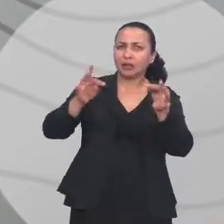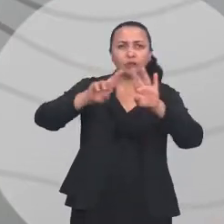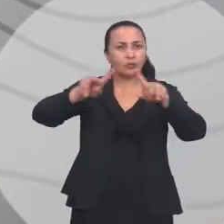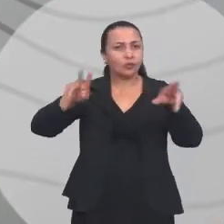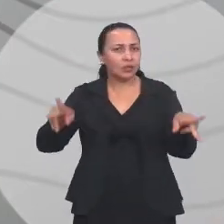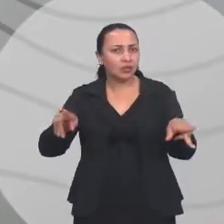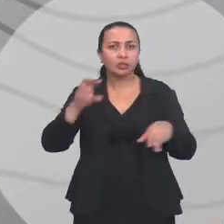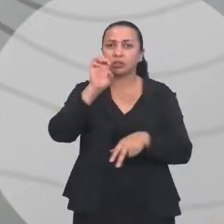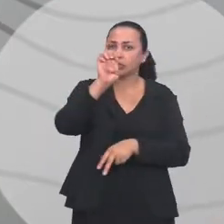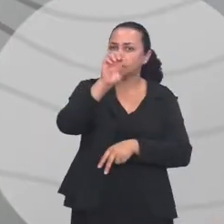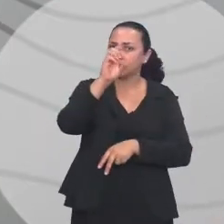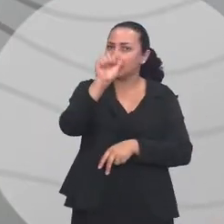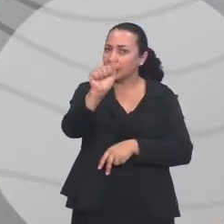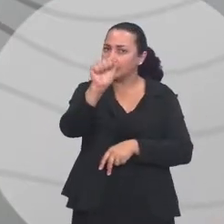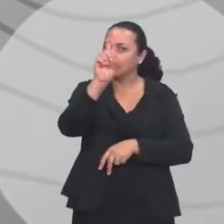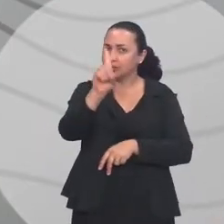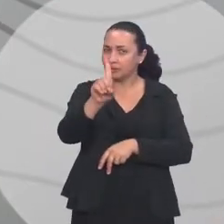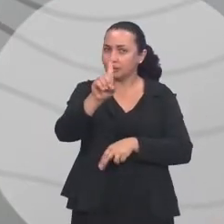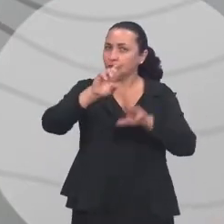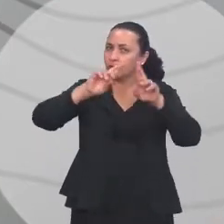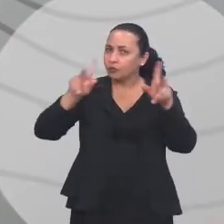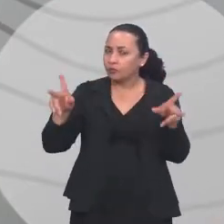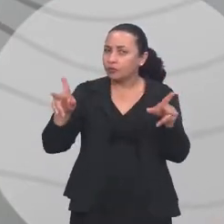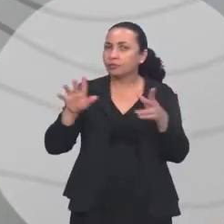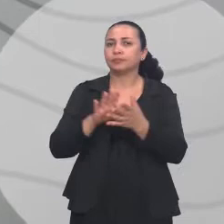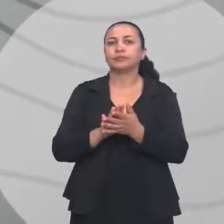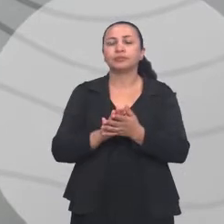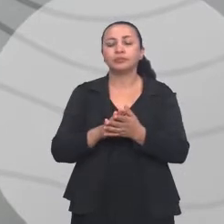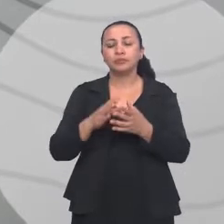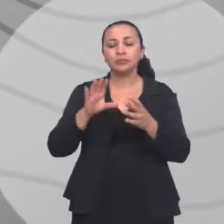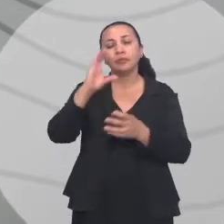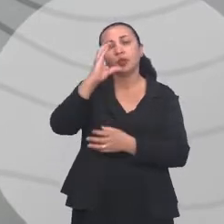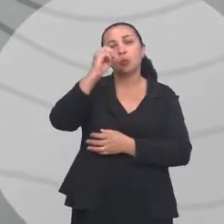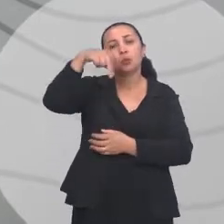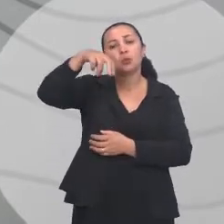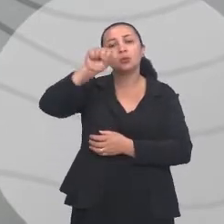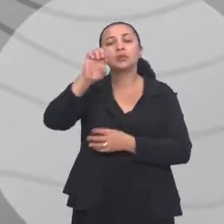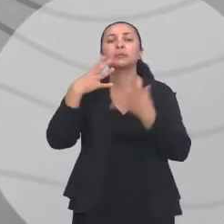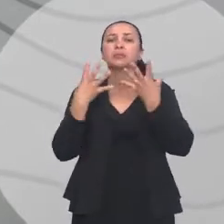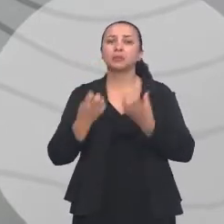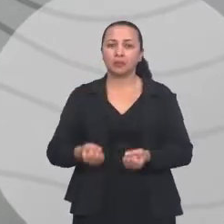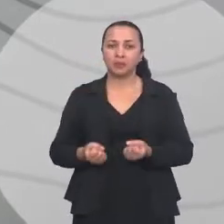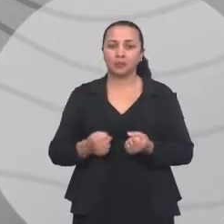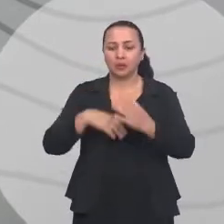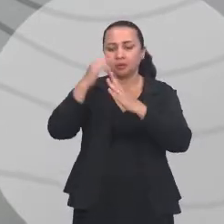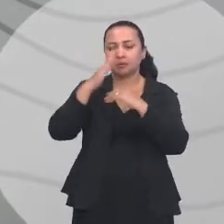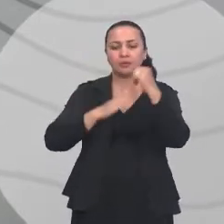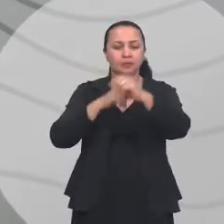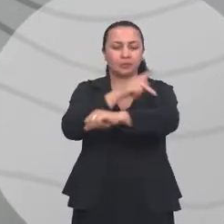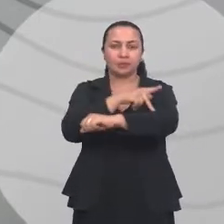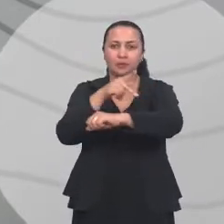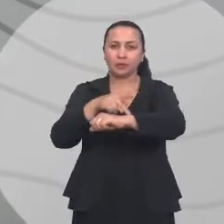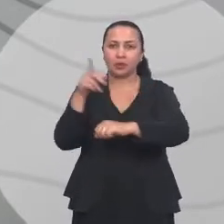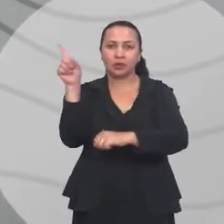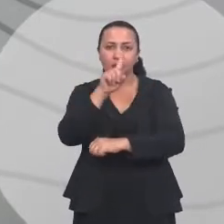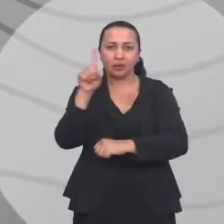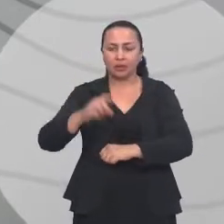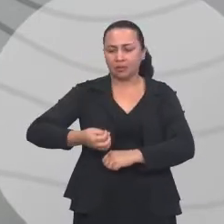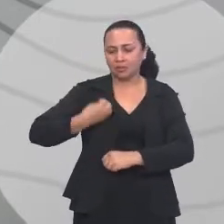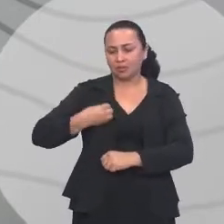educação a distância é mais a rede então consep aprovou essa adoção de práticas